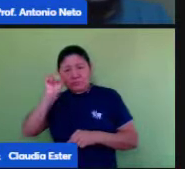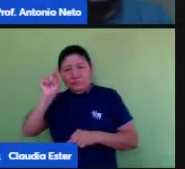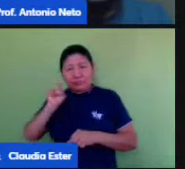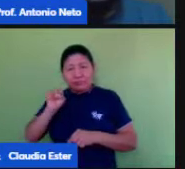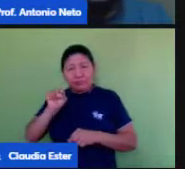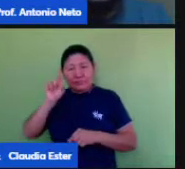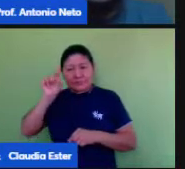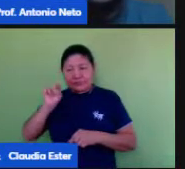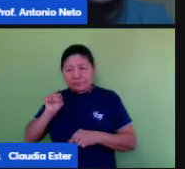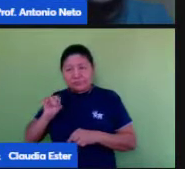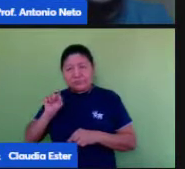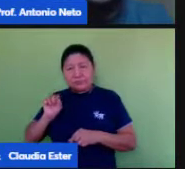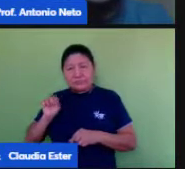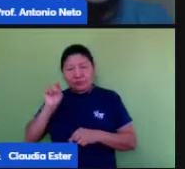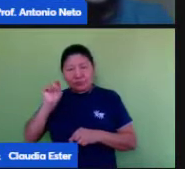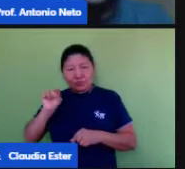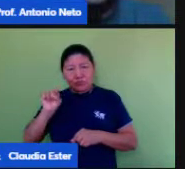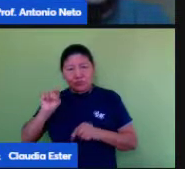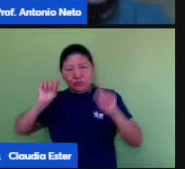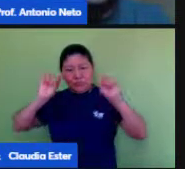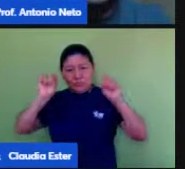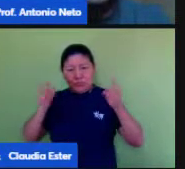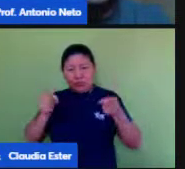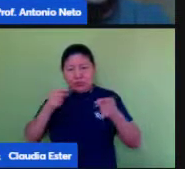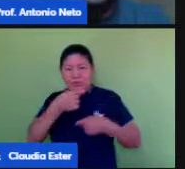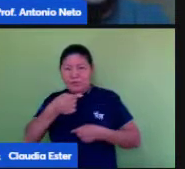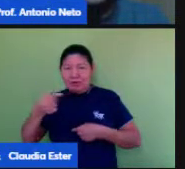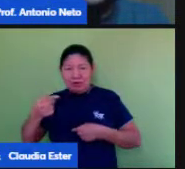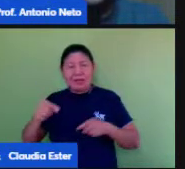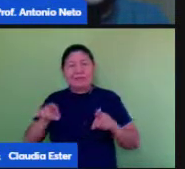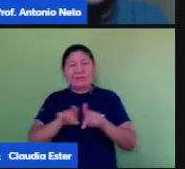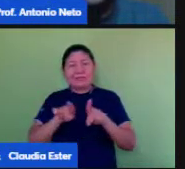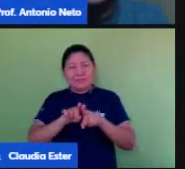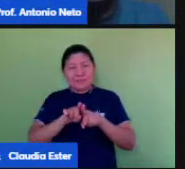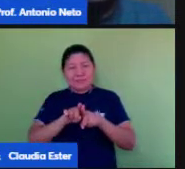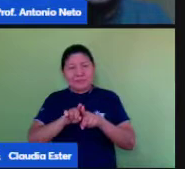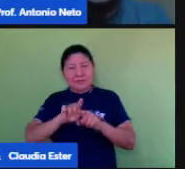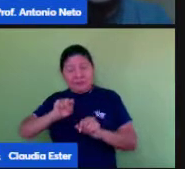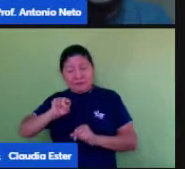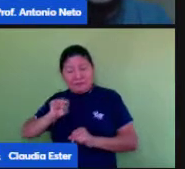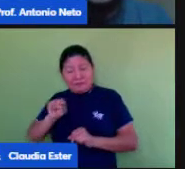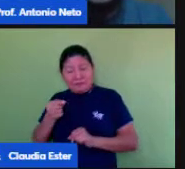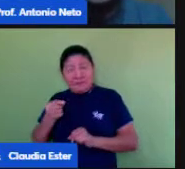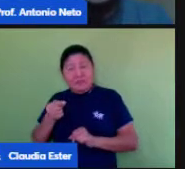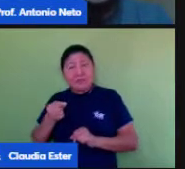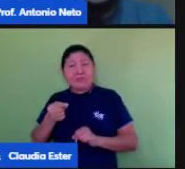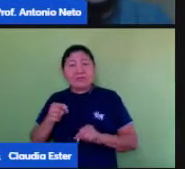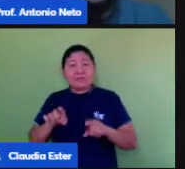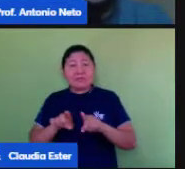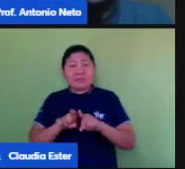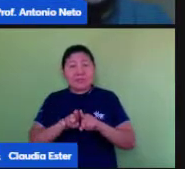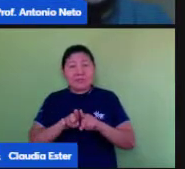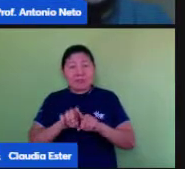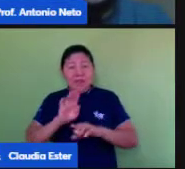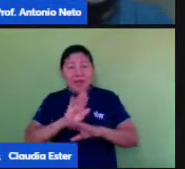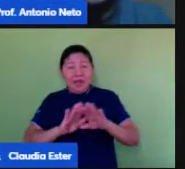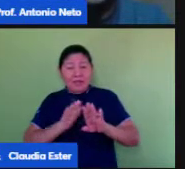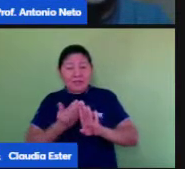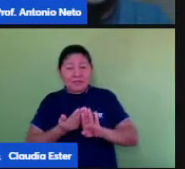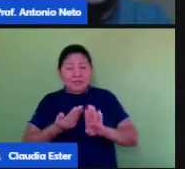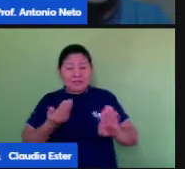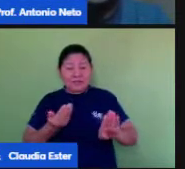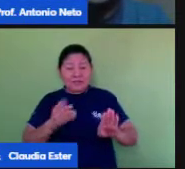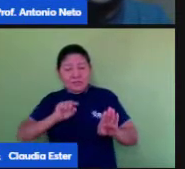dois pontos e travessão em diálogos, discurso direto, vírgula em enumerações e em separação de vocativo